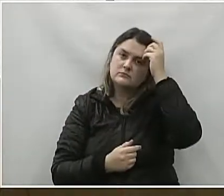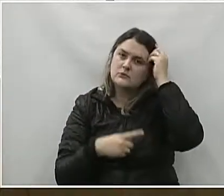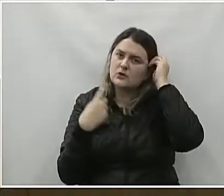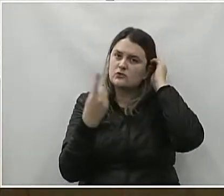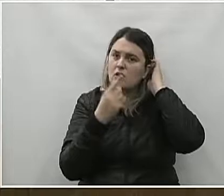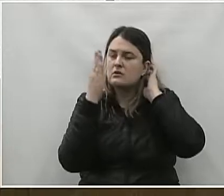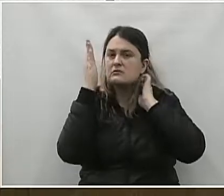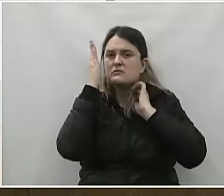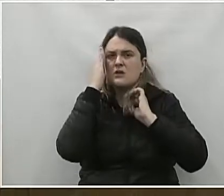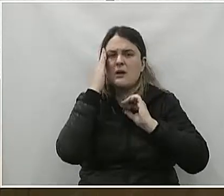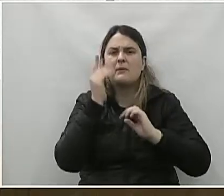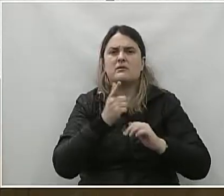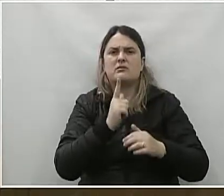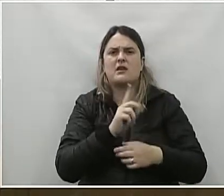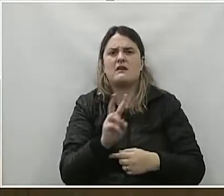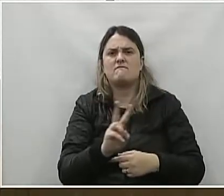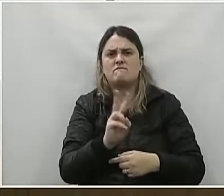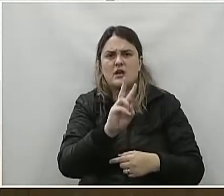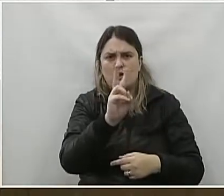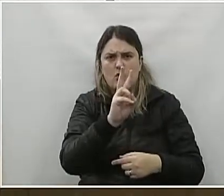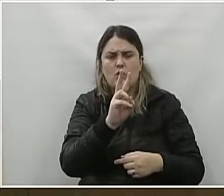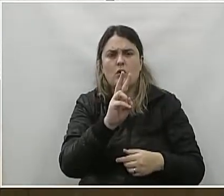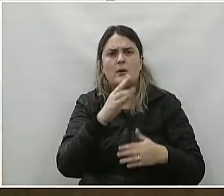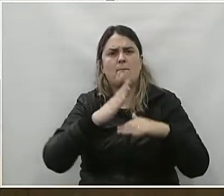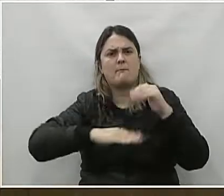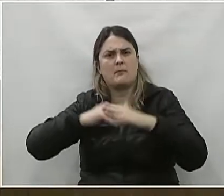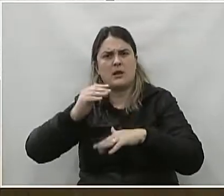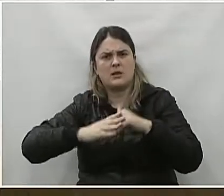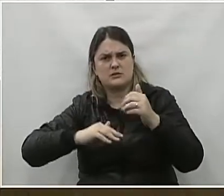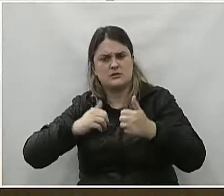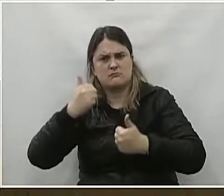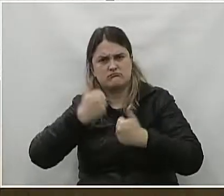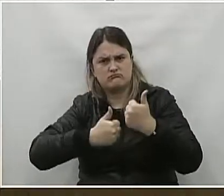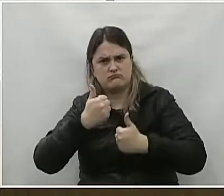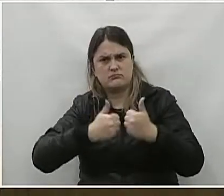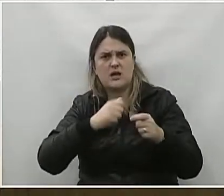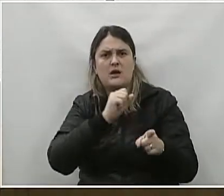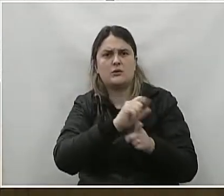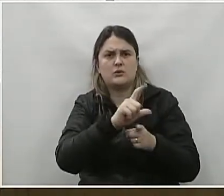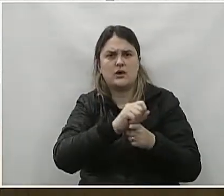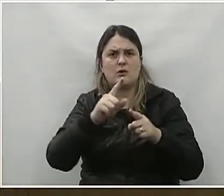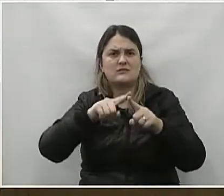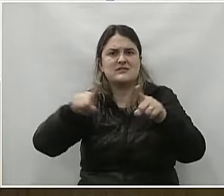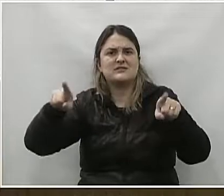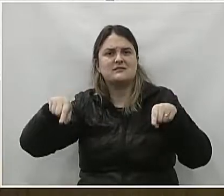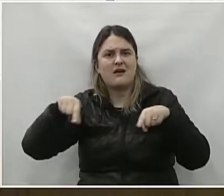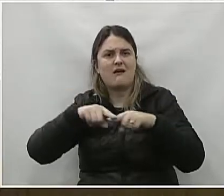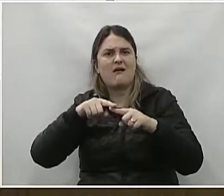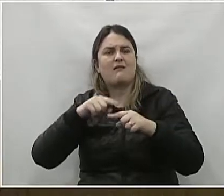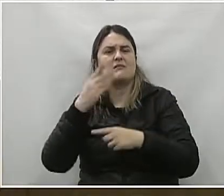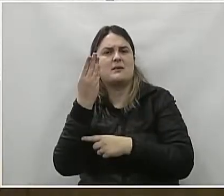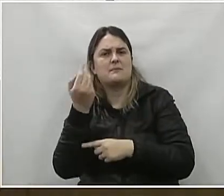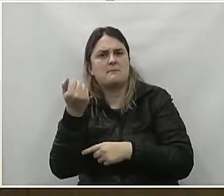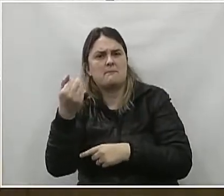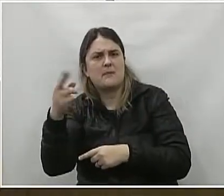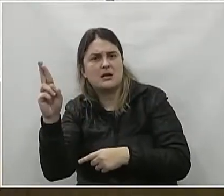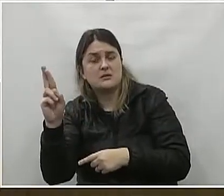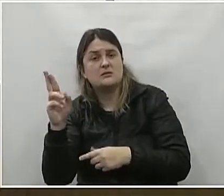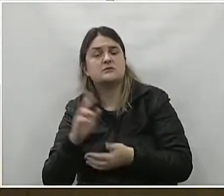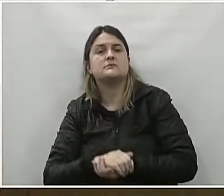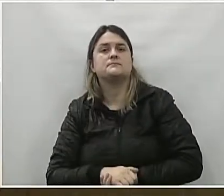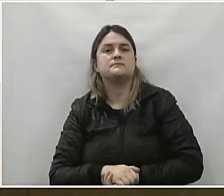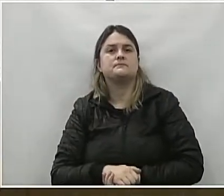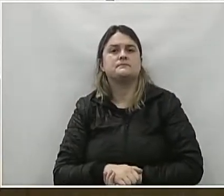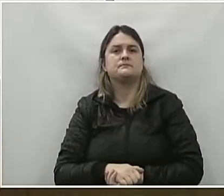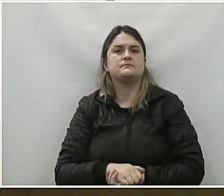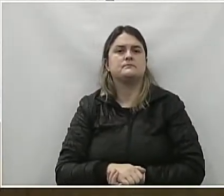que ali é cobrado valor, né, para jogar futebol, o aluguel, né, de salão, tudo, o bar, mas, enfim, só